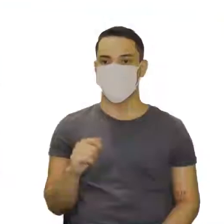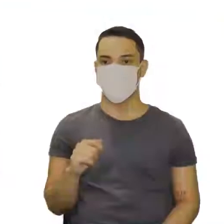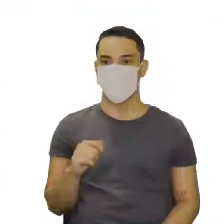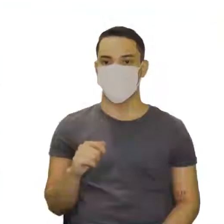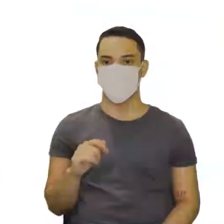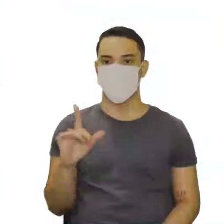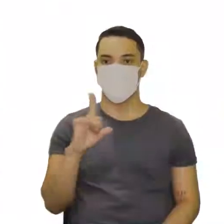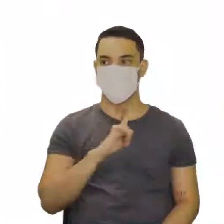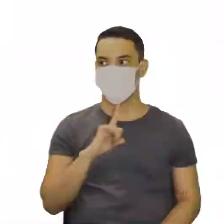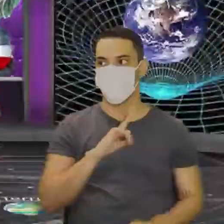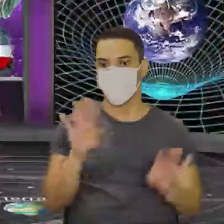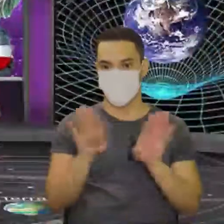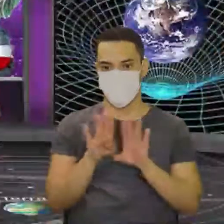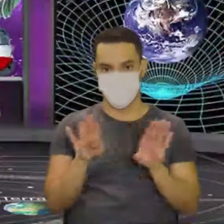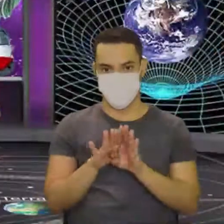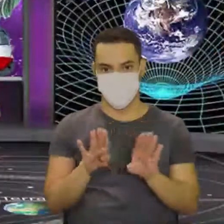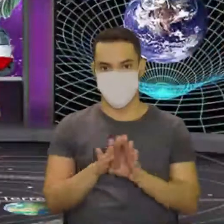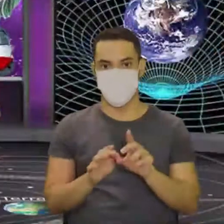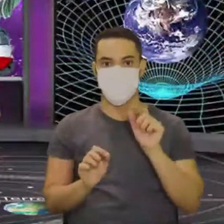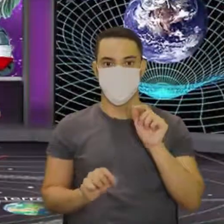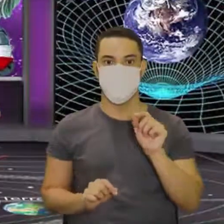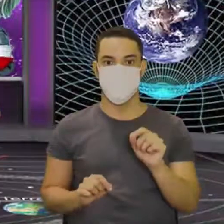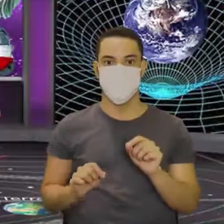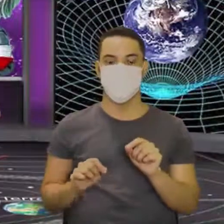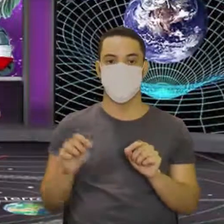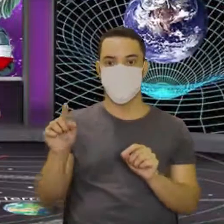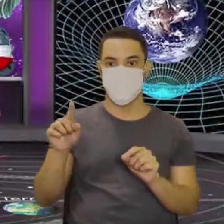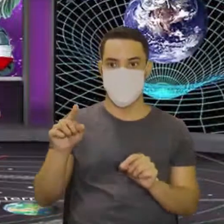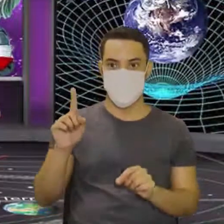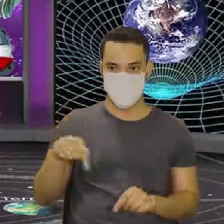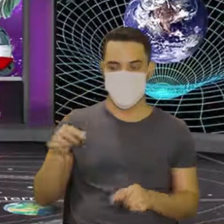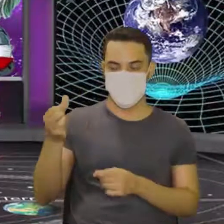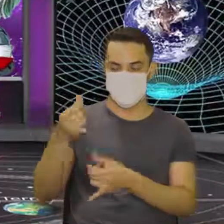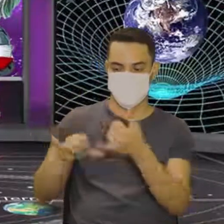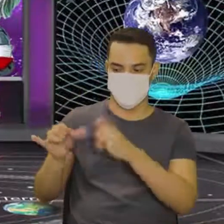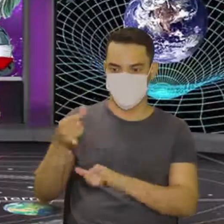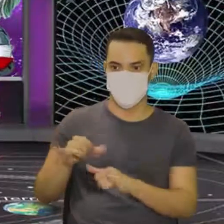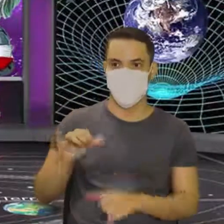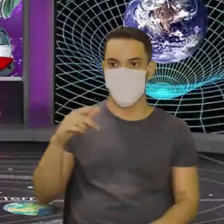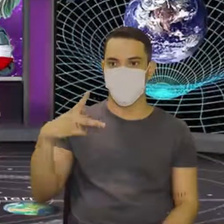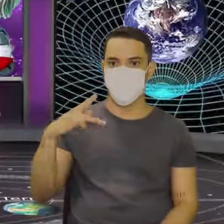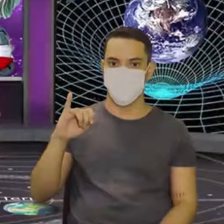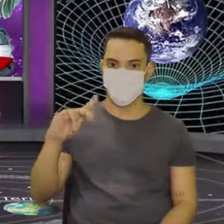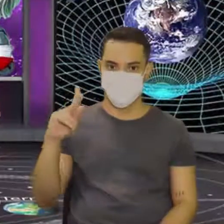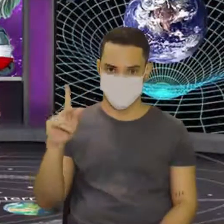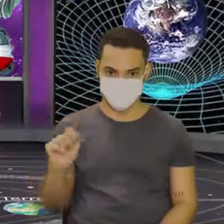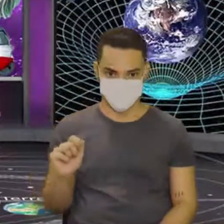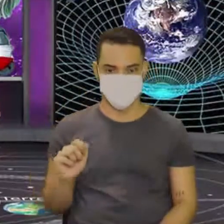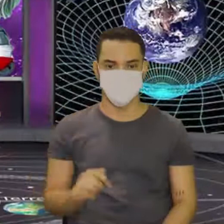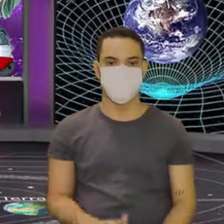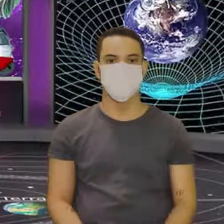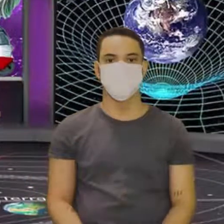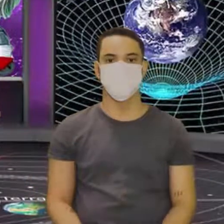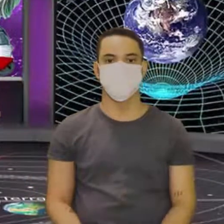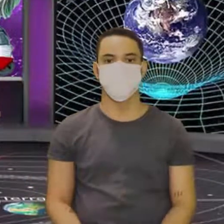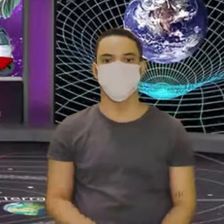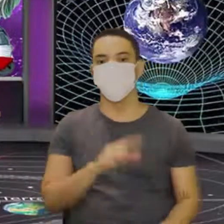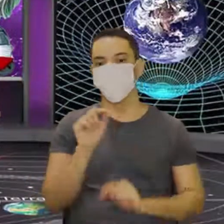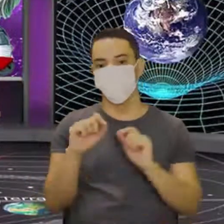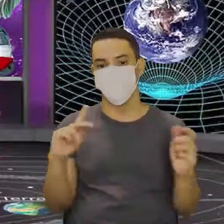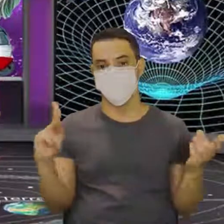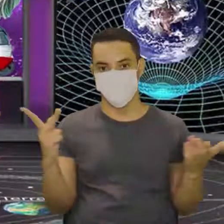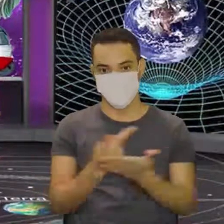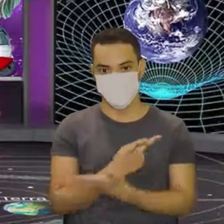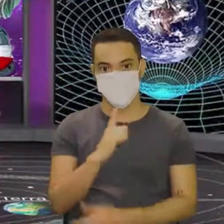olha só. Eu tenho o gerador químico, que no caso é a pilha, tá bom? Aqui vai acontecer... Eu vou ter